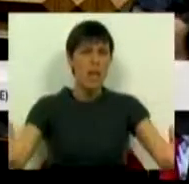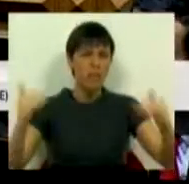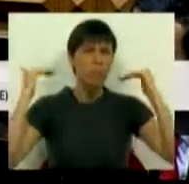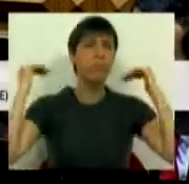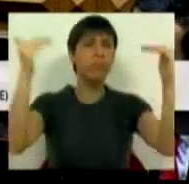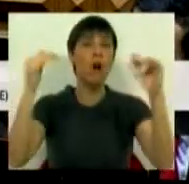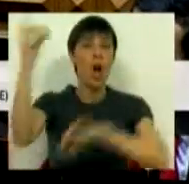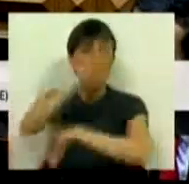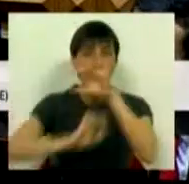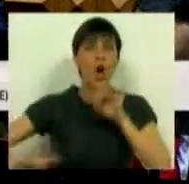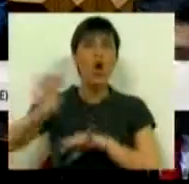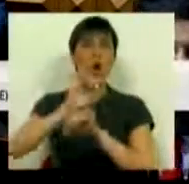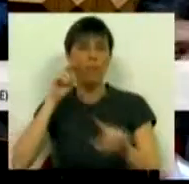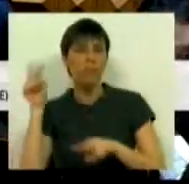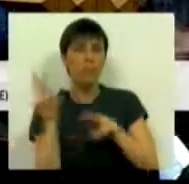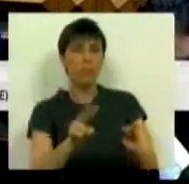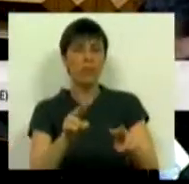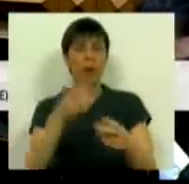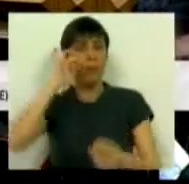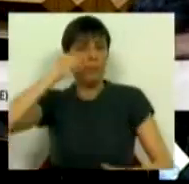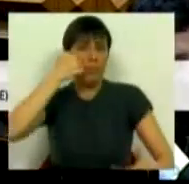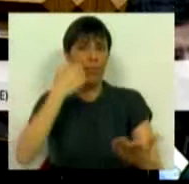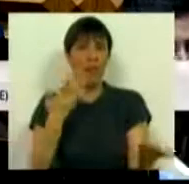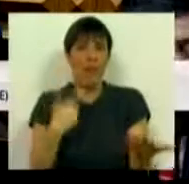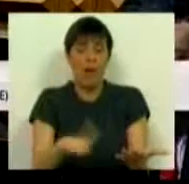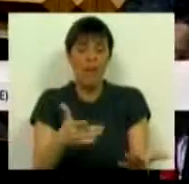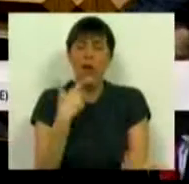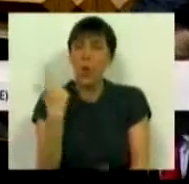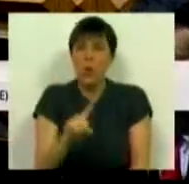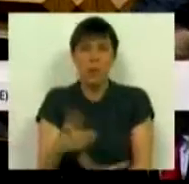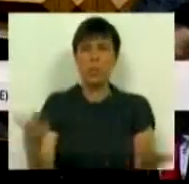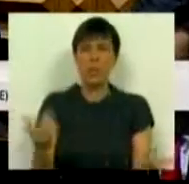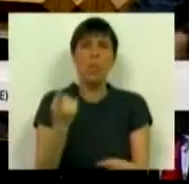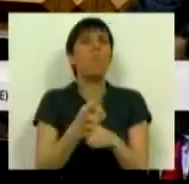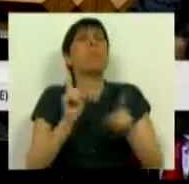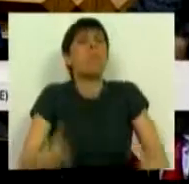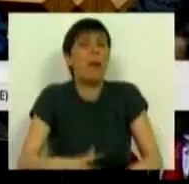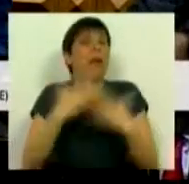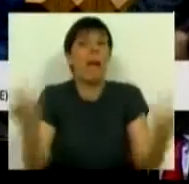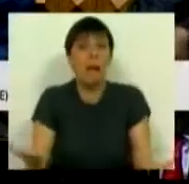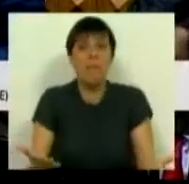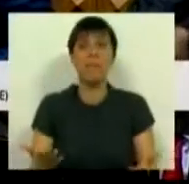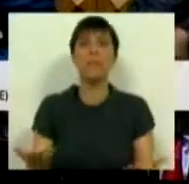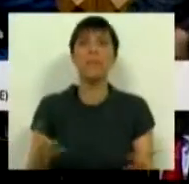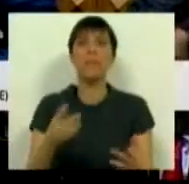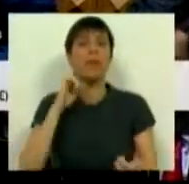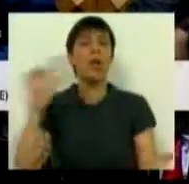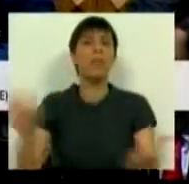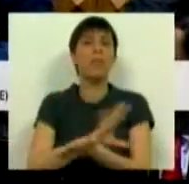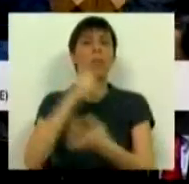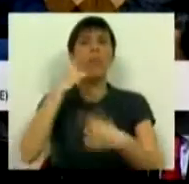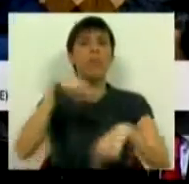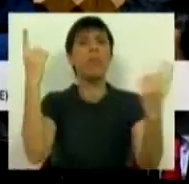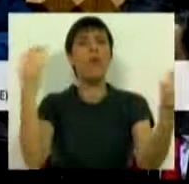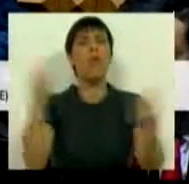nível europeu irão ser desperdiçados, não se percebe bem em nome de quê. Vieram notícias a